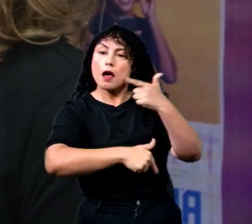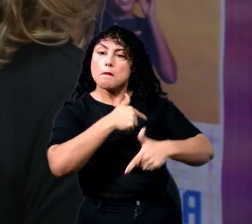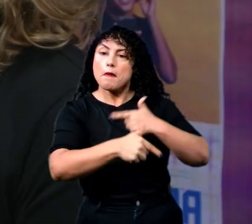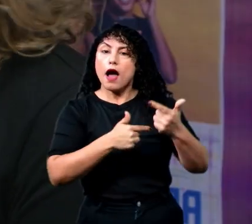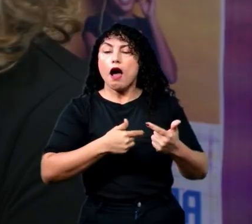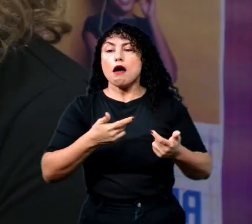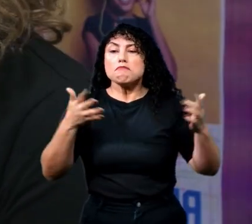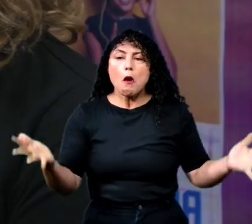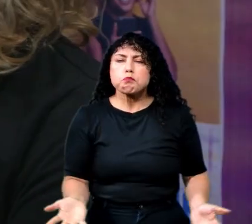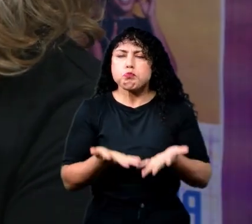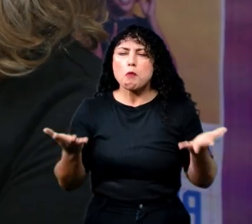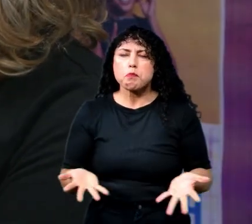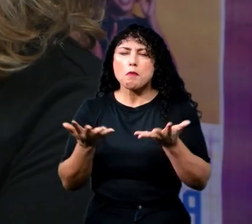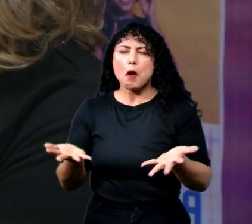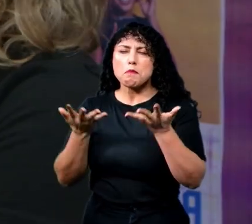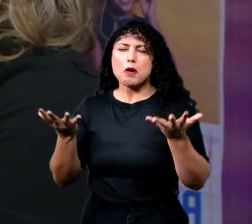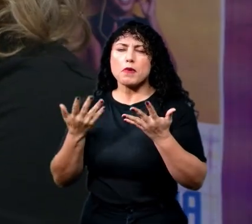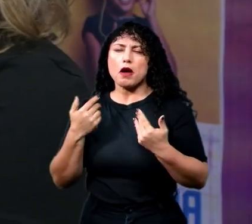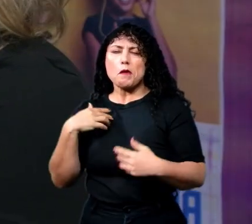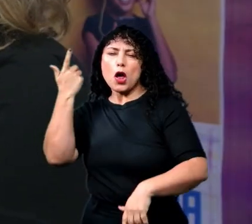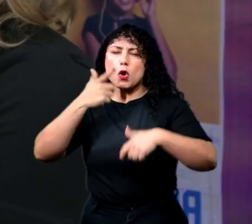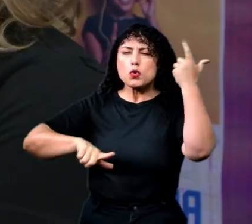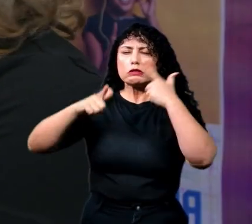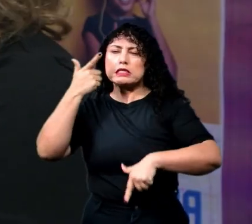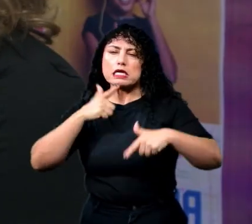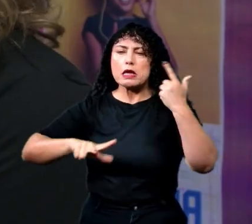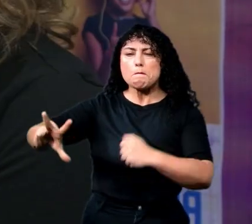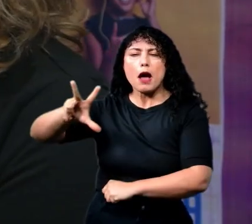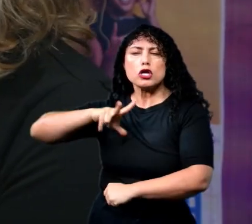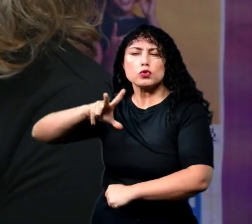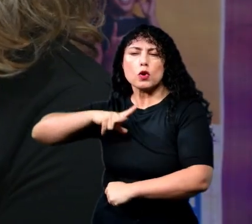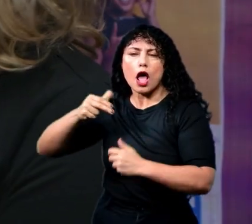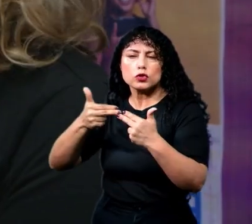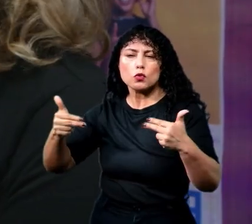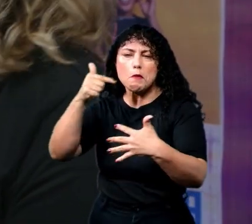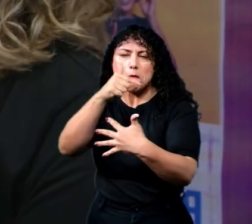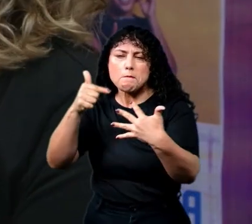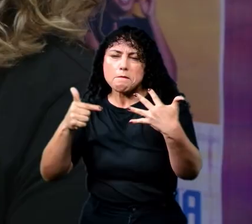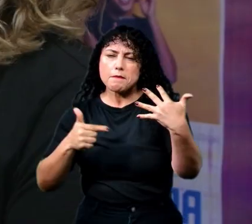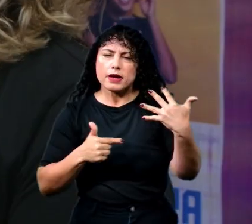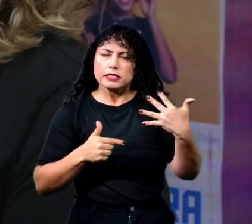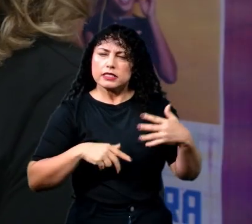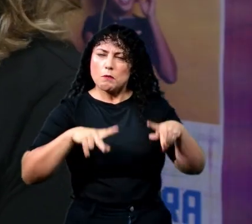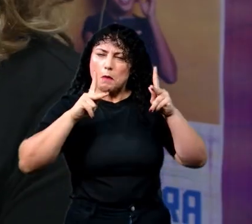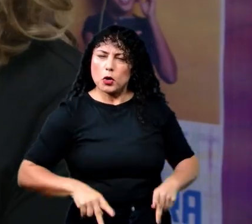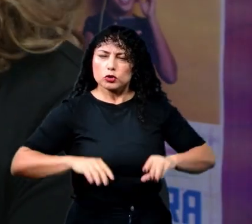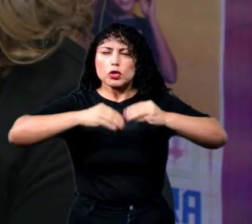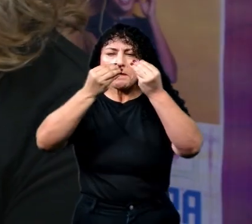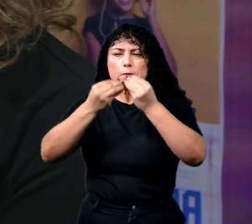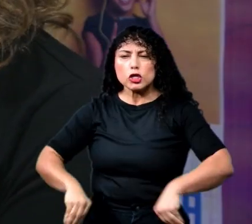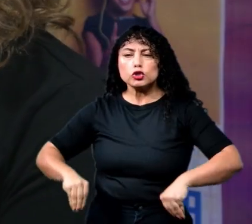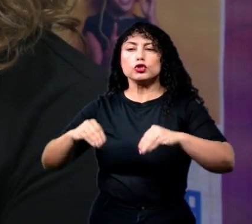se autopromover, né? Para conseguir algo pessoal. Se você tem alguma postura que prejudique